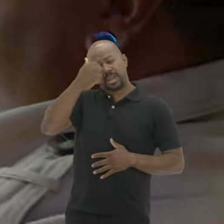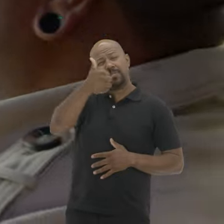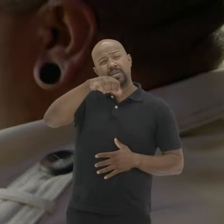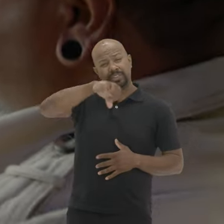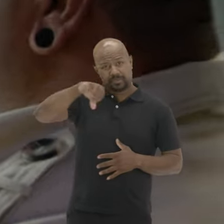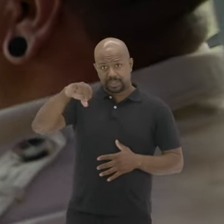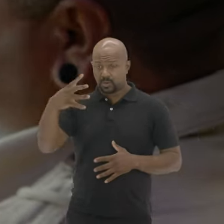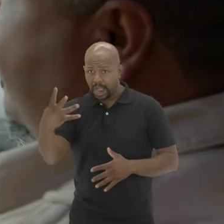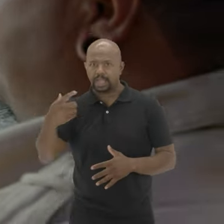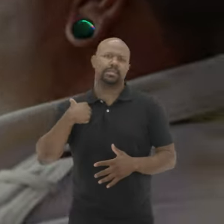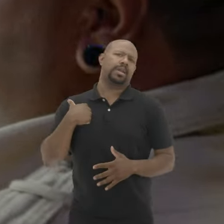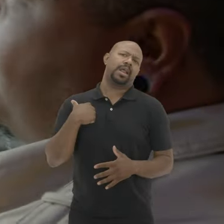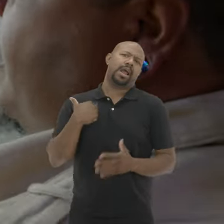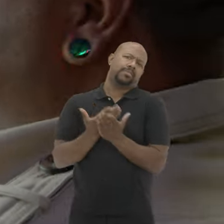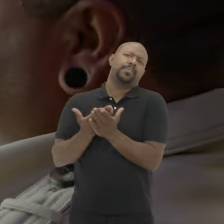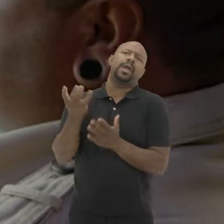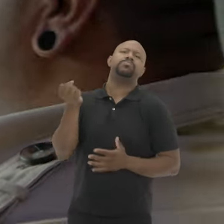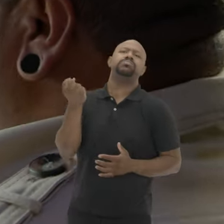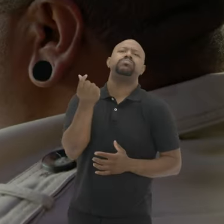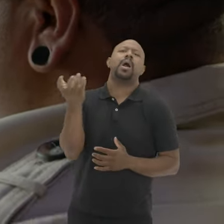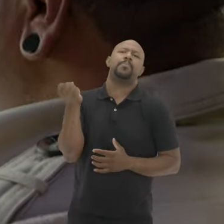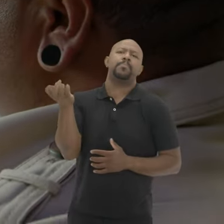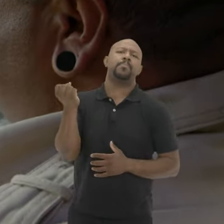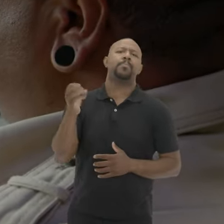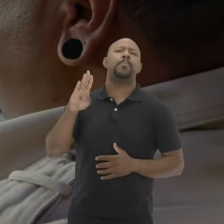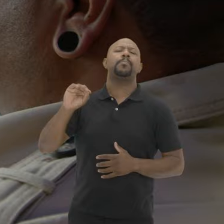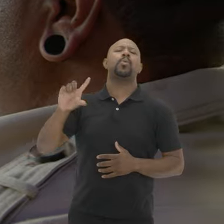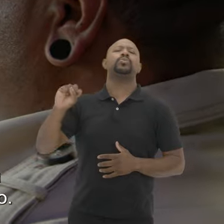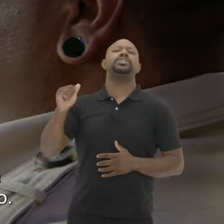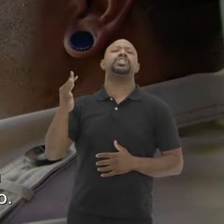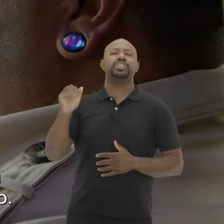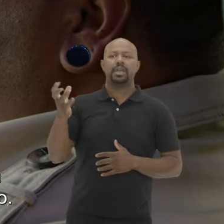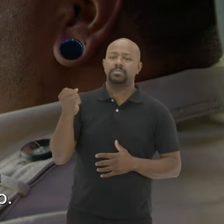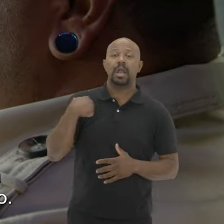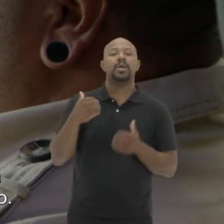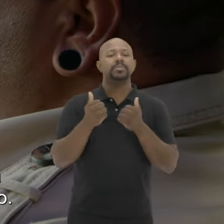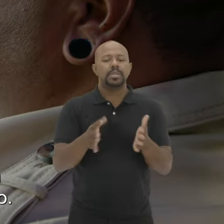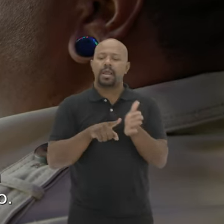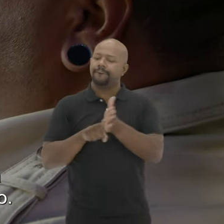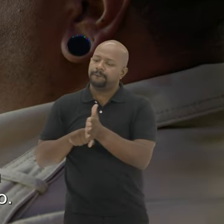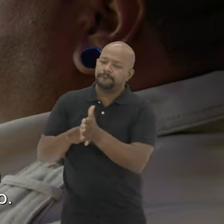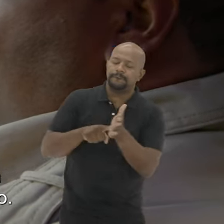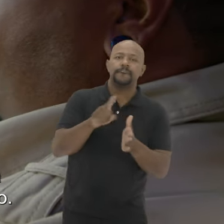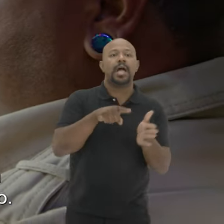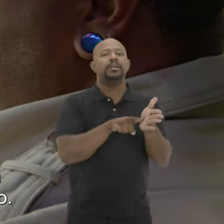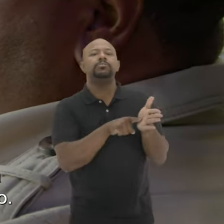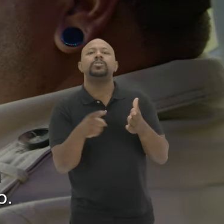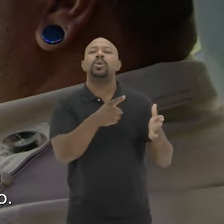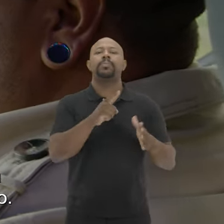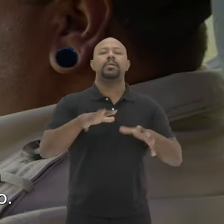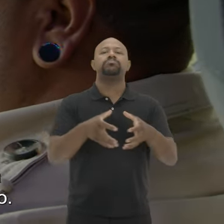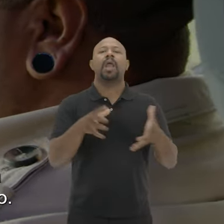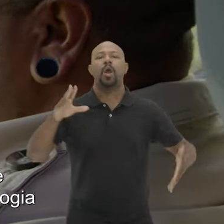1994 eu era bolsista e a gente começou as pesquisas aqui em São Martinho para investigar exatamente a história da Guarda